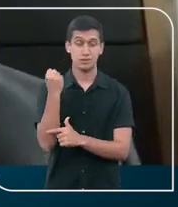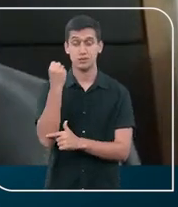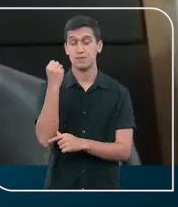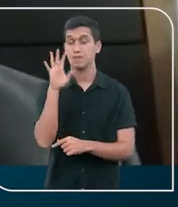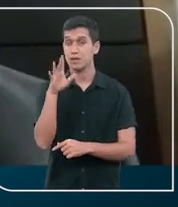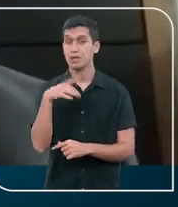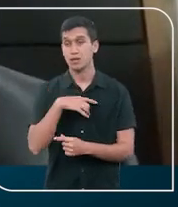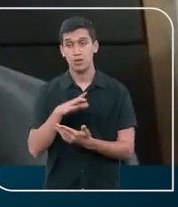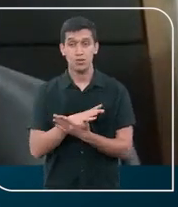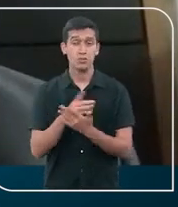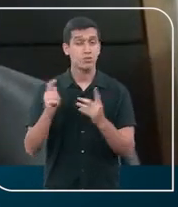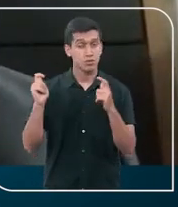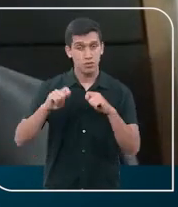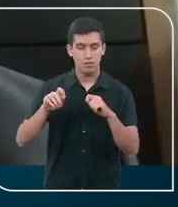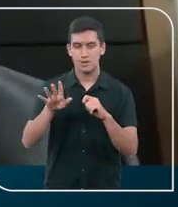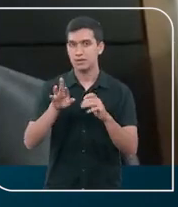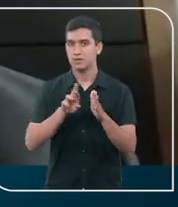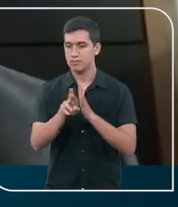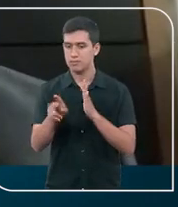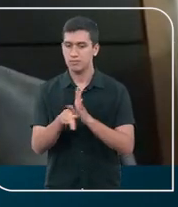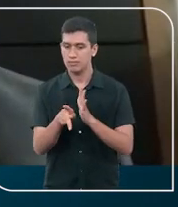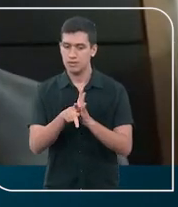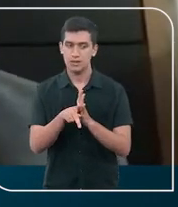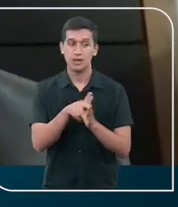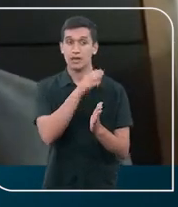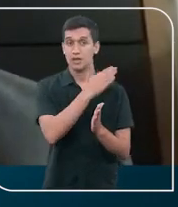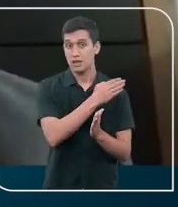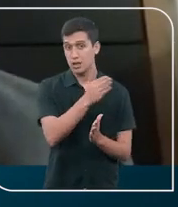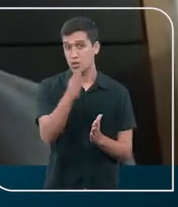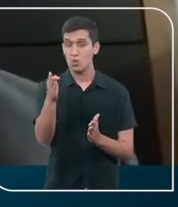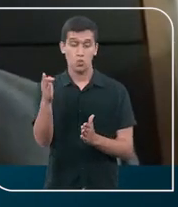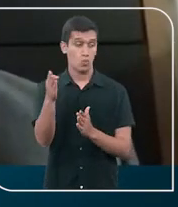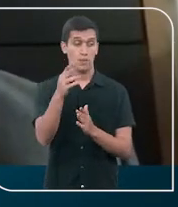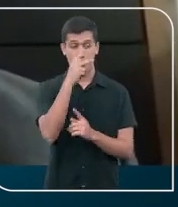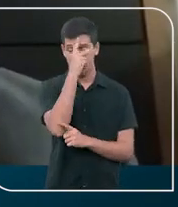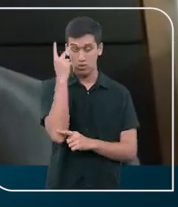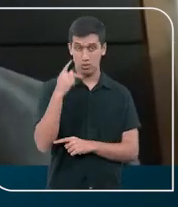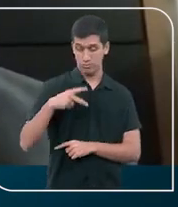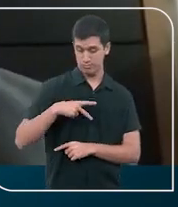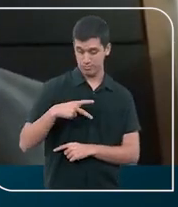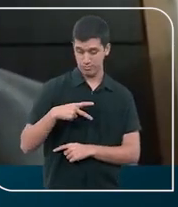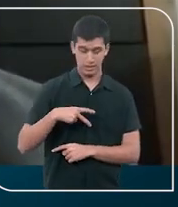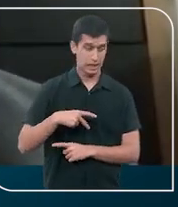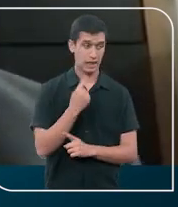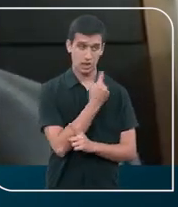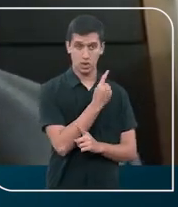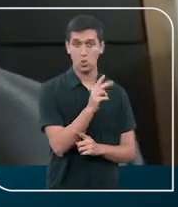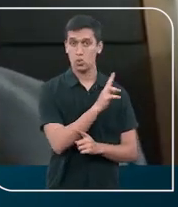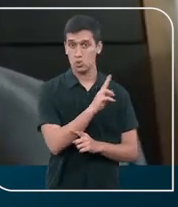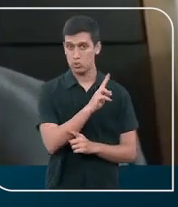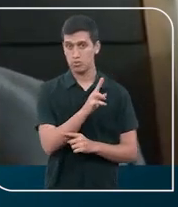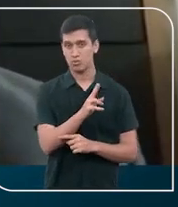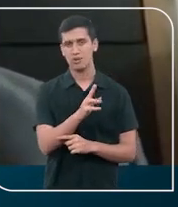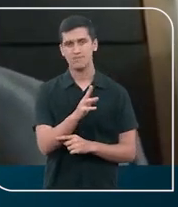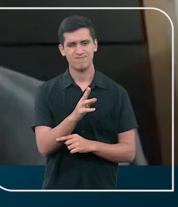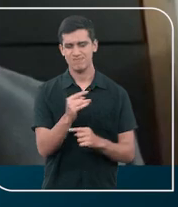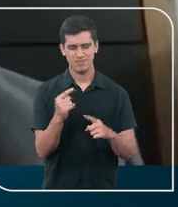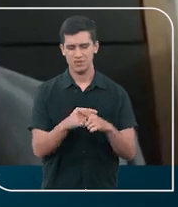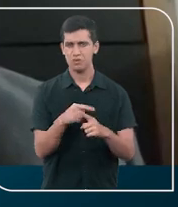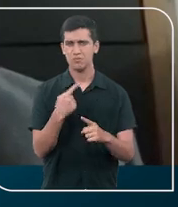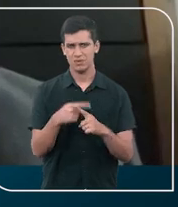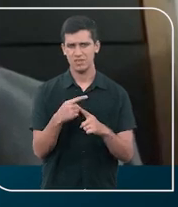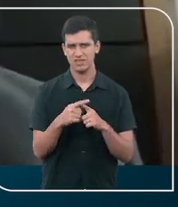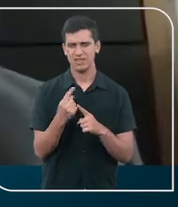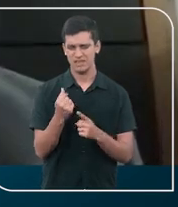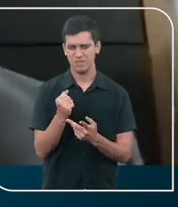mas a solução para a individualização seria inviável, justamente por conta do alto custo de recurso, né? O próprio recurso